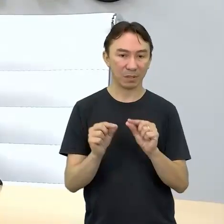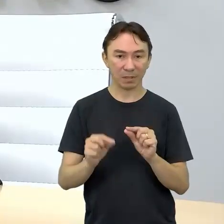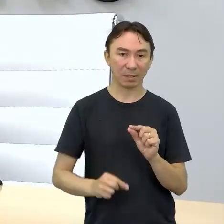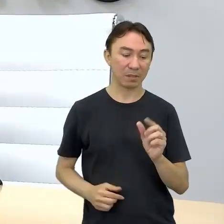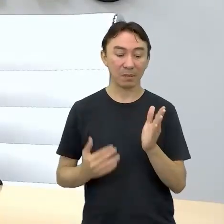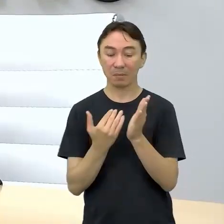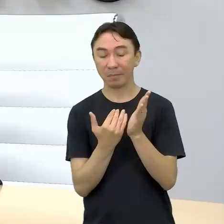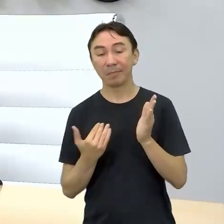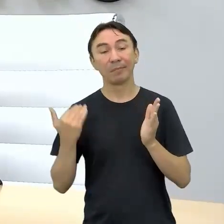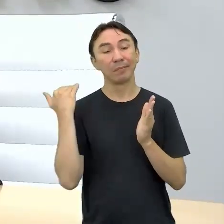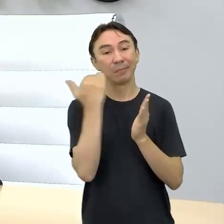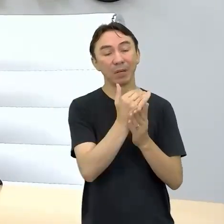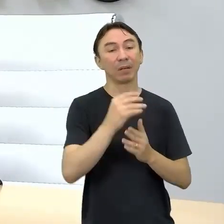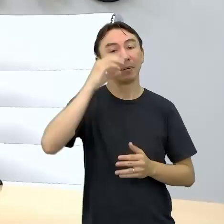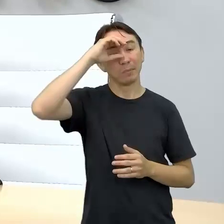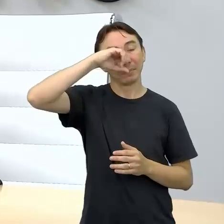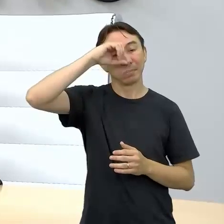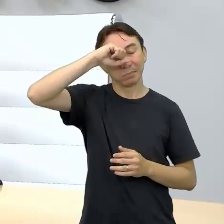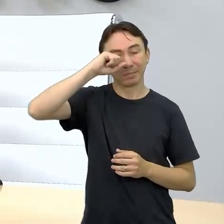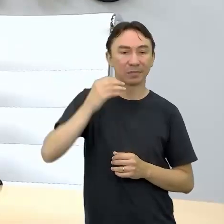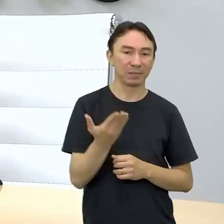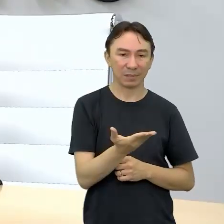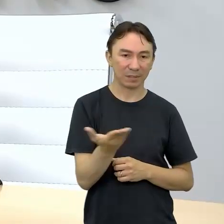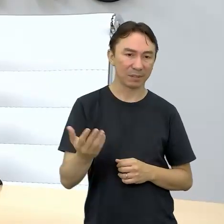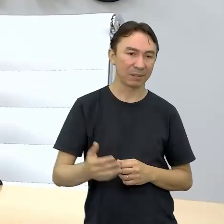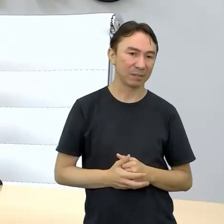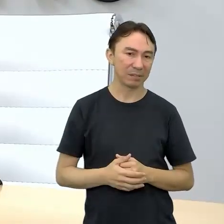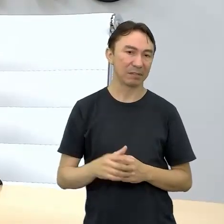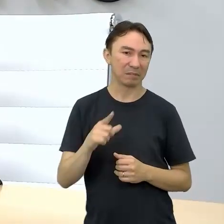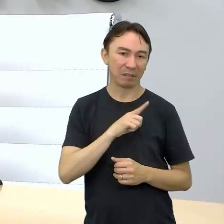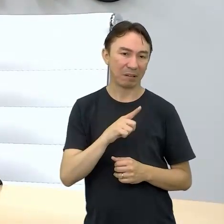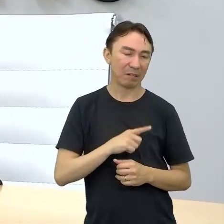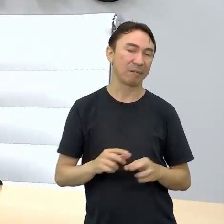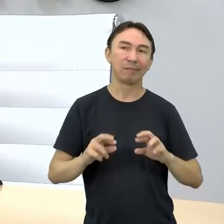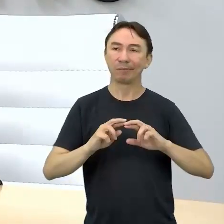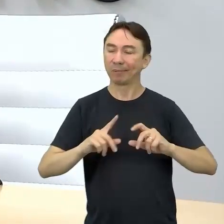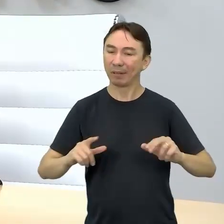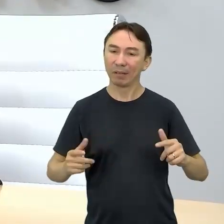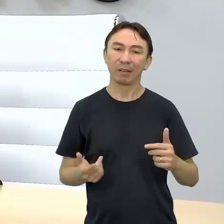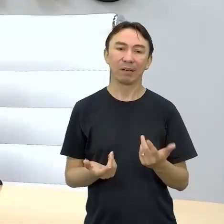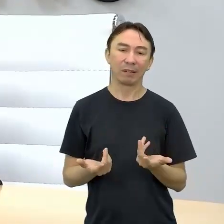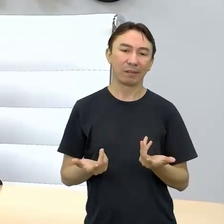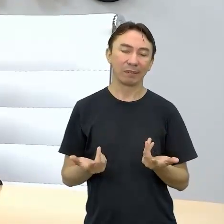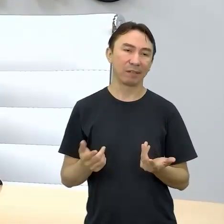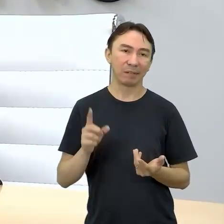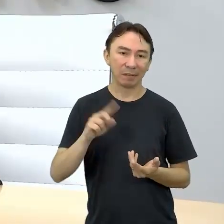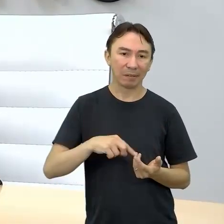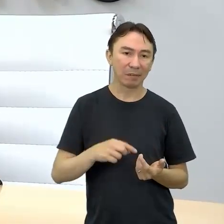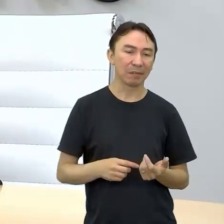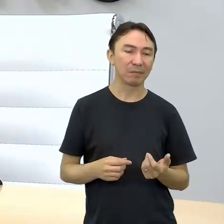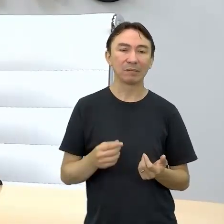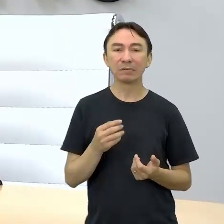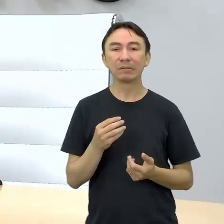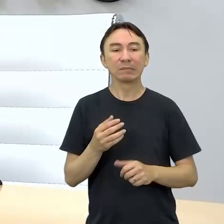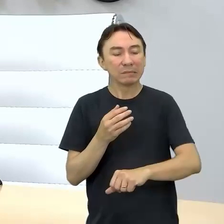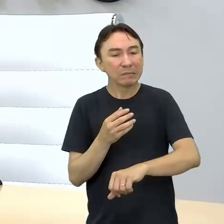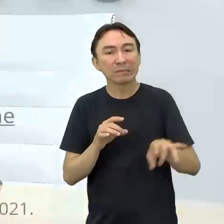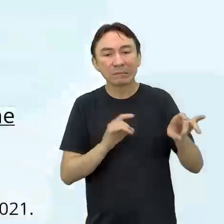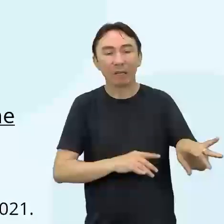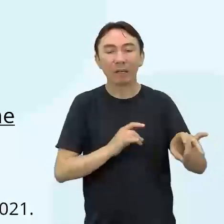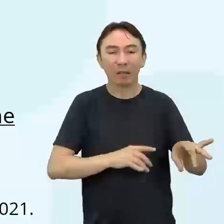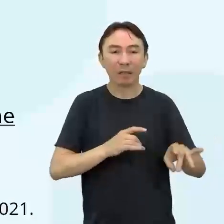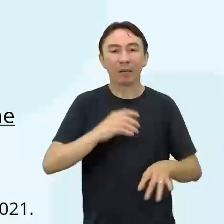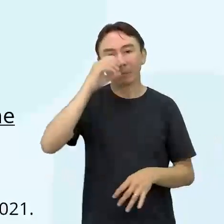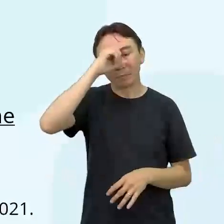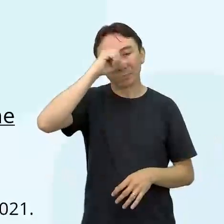Então, quem quiser se aprofundar aí, seja aí nas metodologias de aprendizagem, seja também na parte da